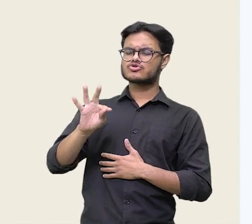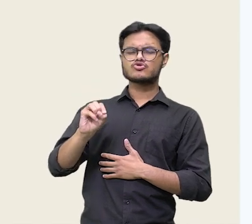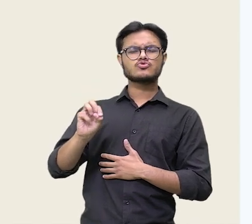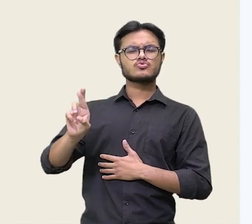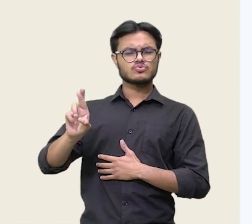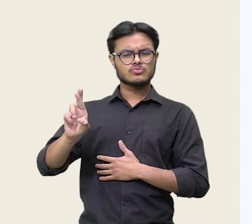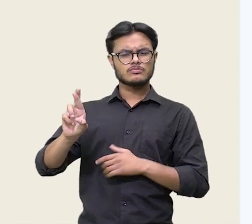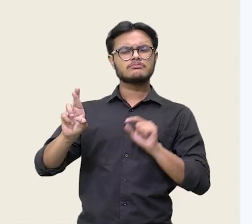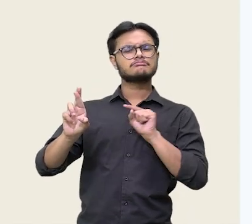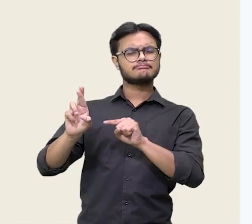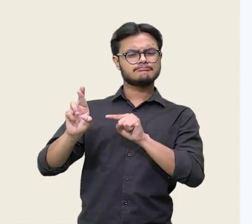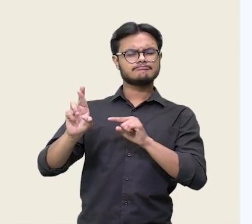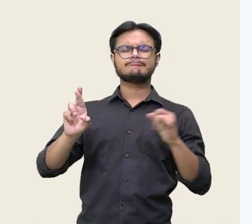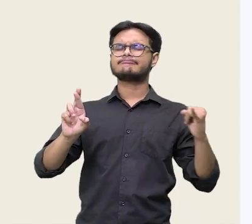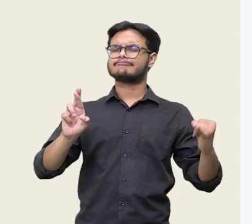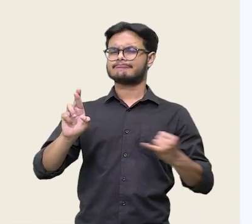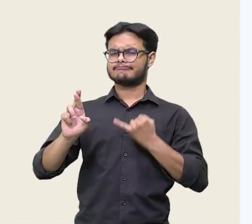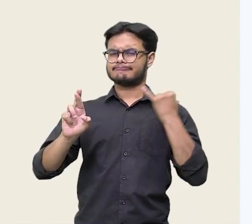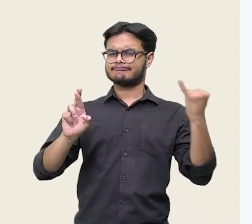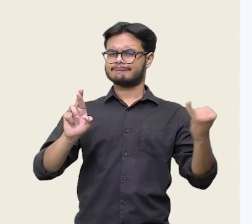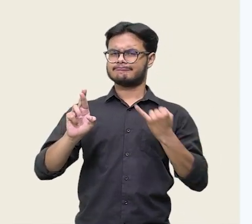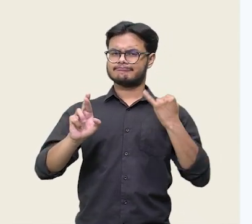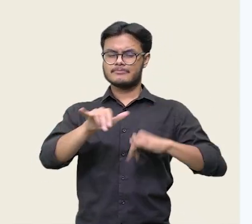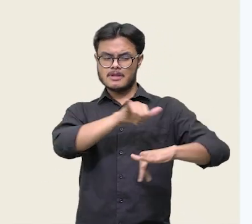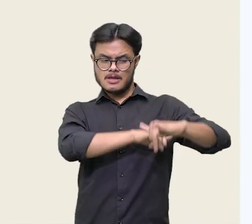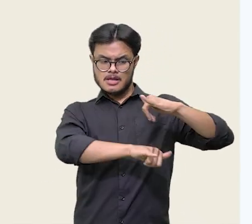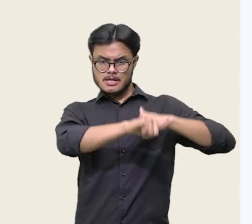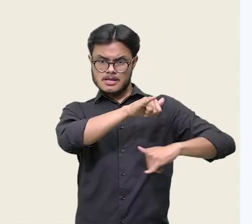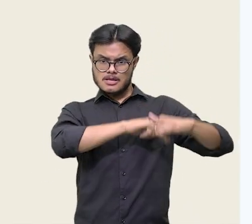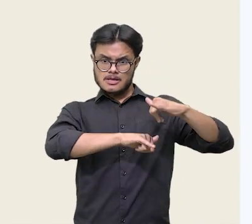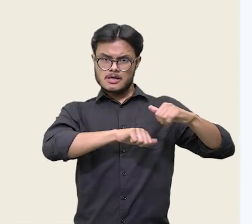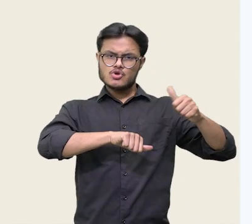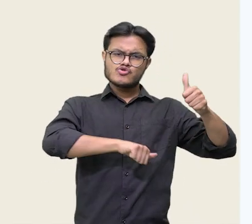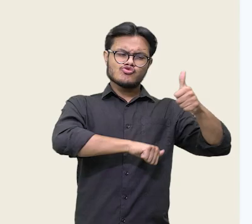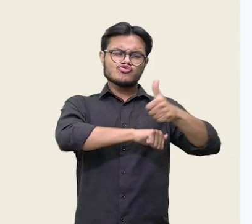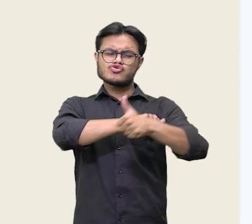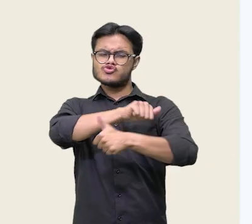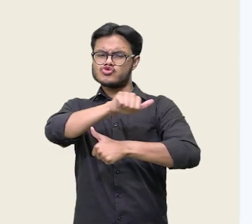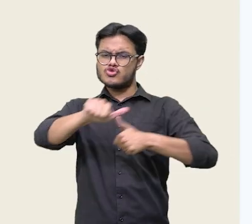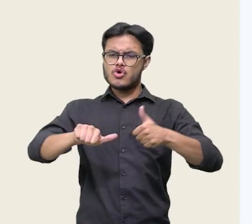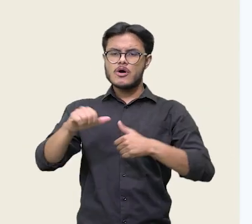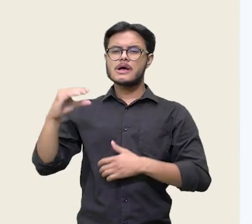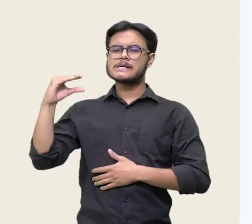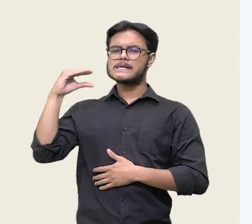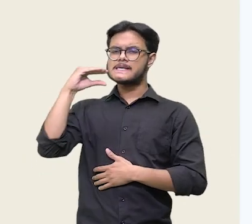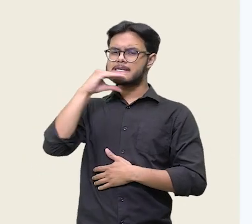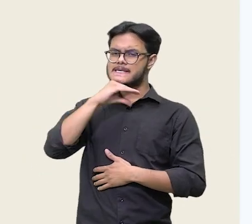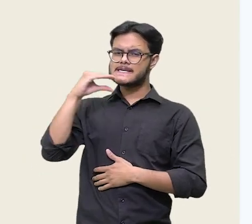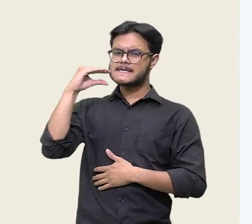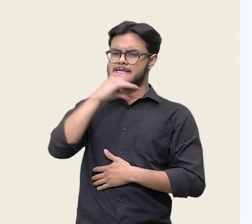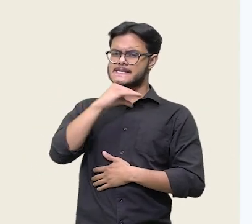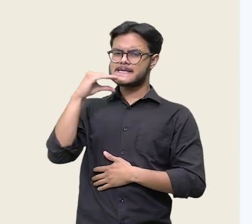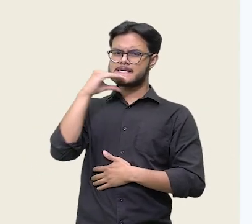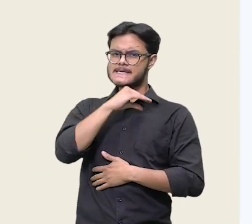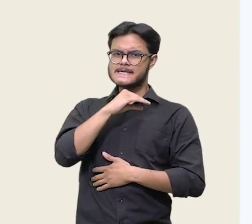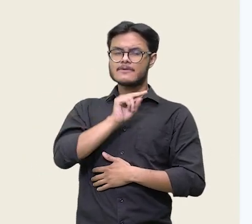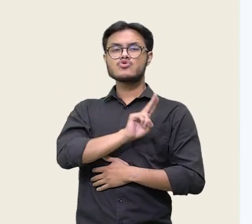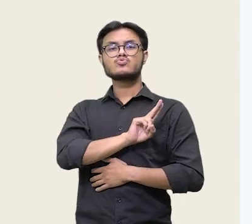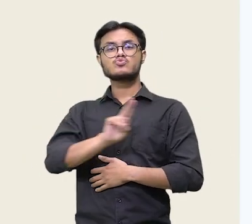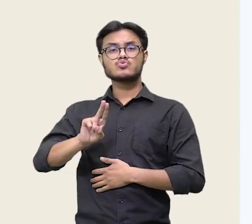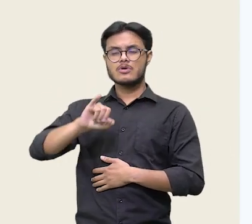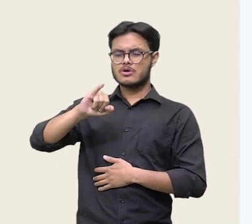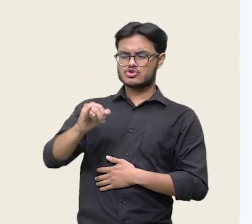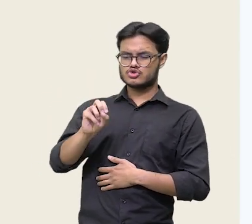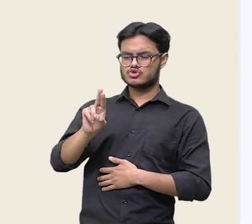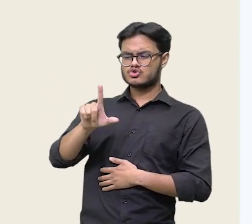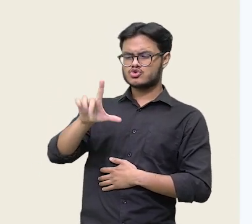importantes. Ele é um elemento cuja função é transformar a energia elétrica em energia térmica, que nós chamamos de efeito Joule. Exemplos disso no nosso